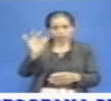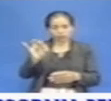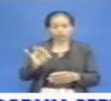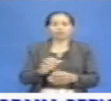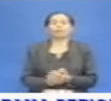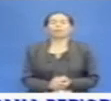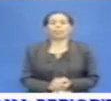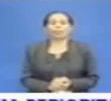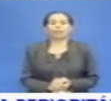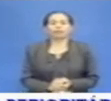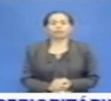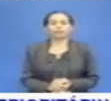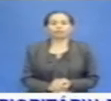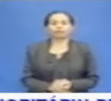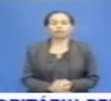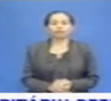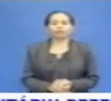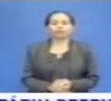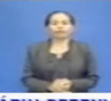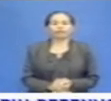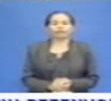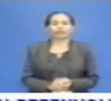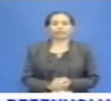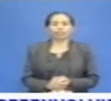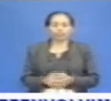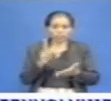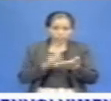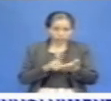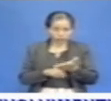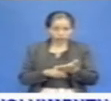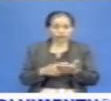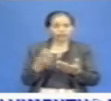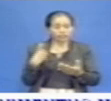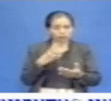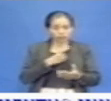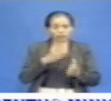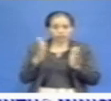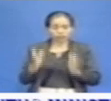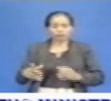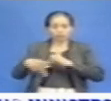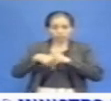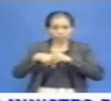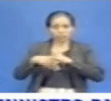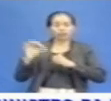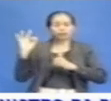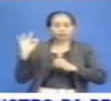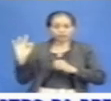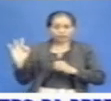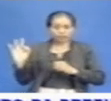no abstenção, tolo. A foi na halo destituição deputado Rússia Bancada Fretilin,